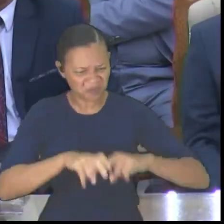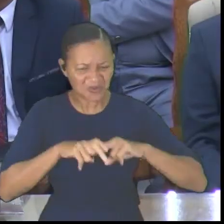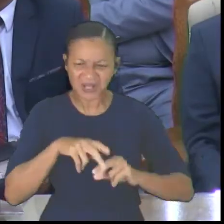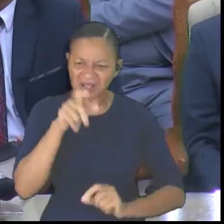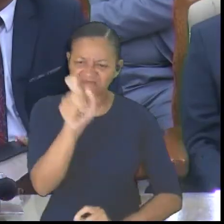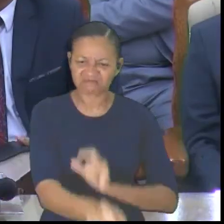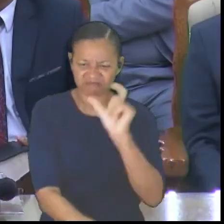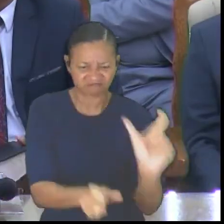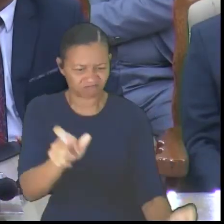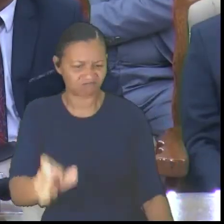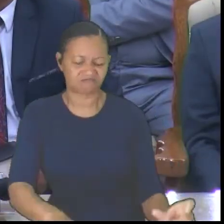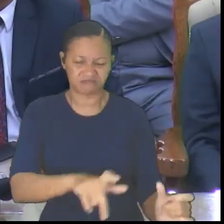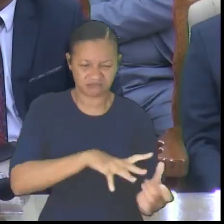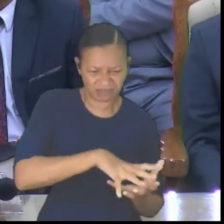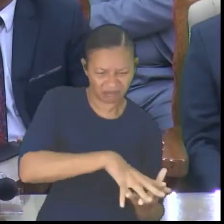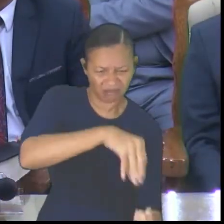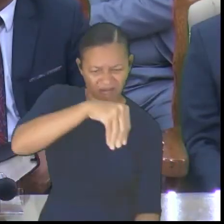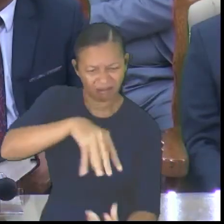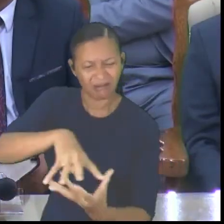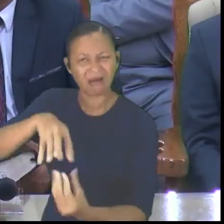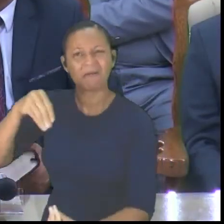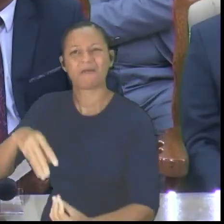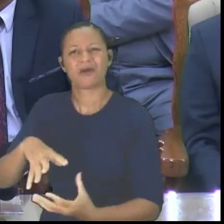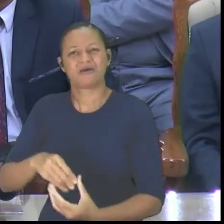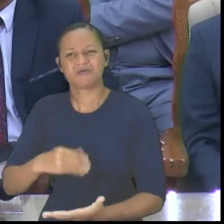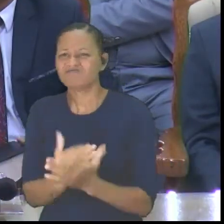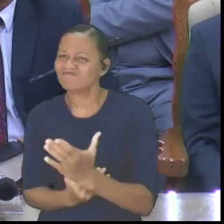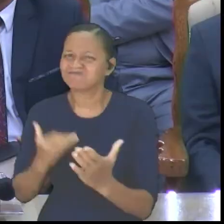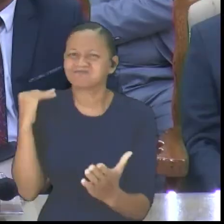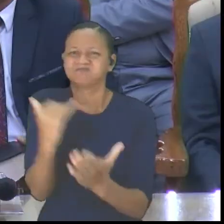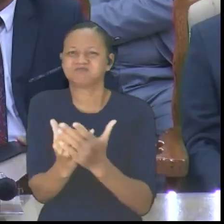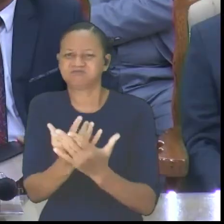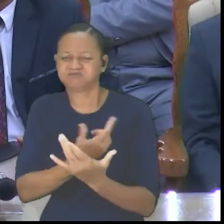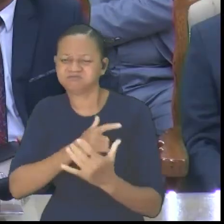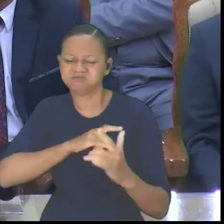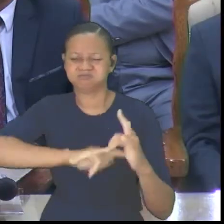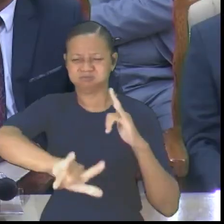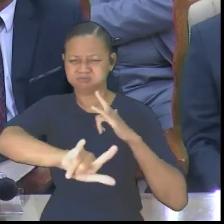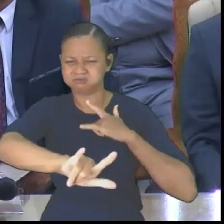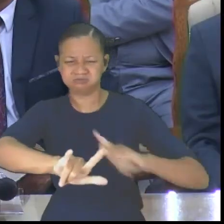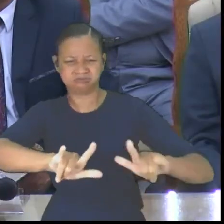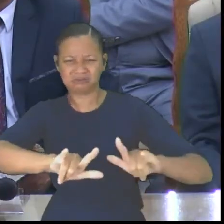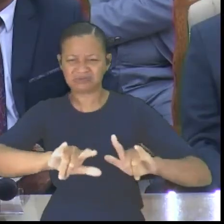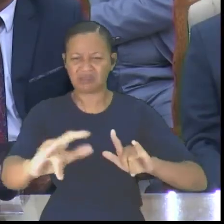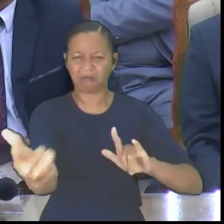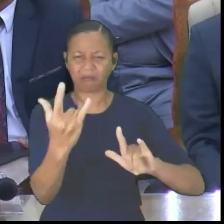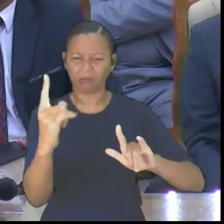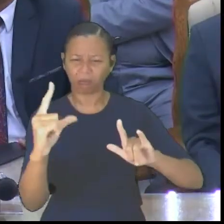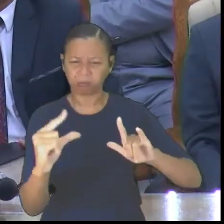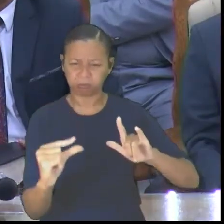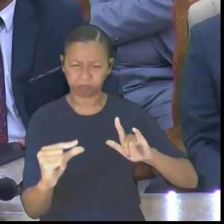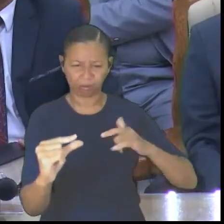ainda que, amando-vos cada vez mais, seja eu menos amado.